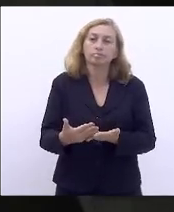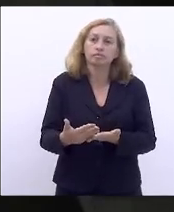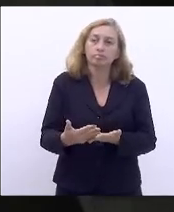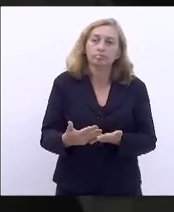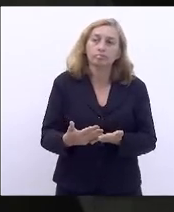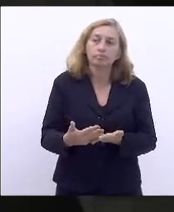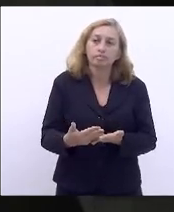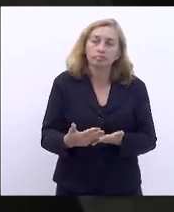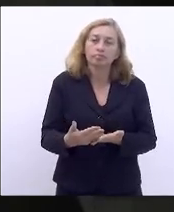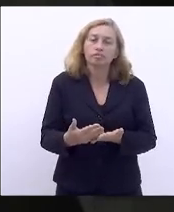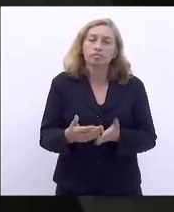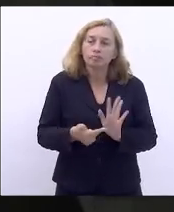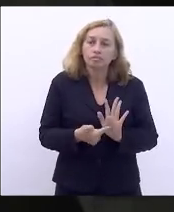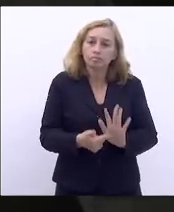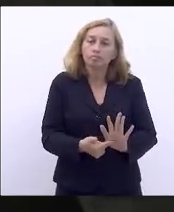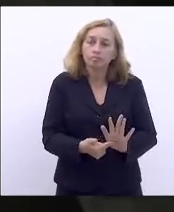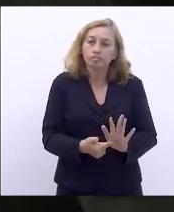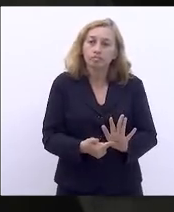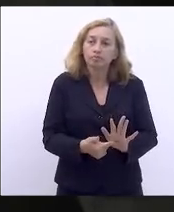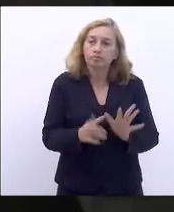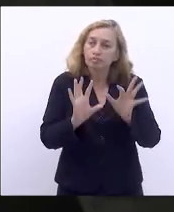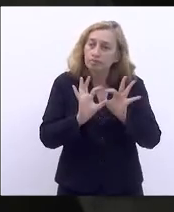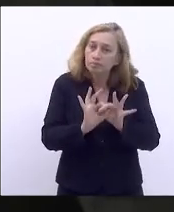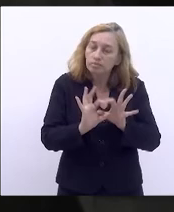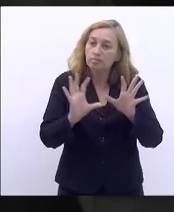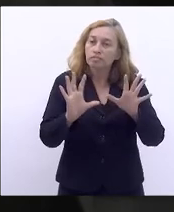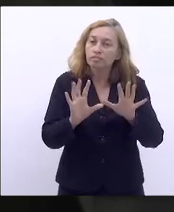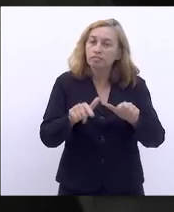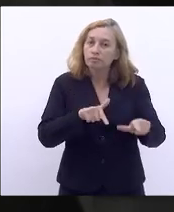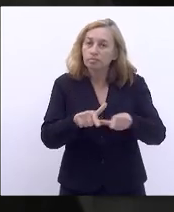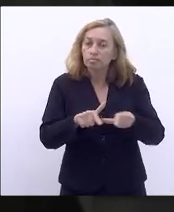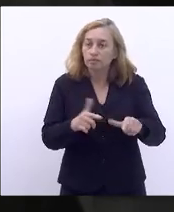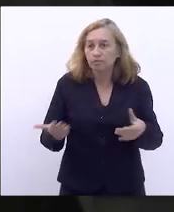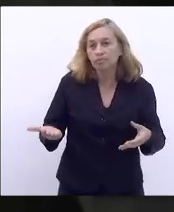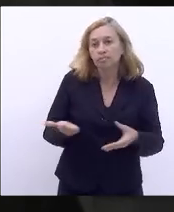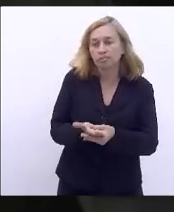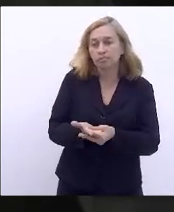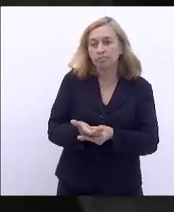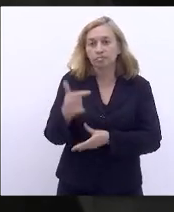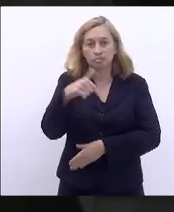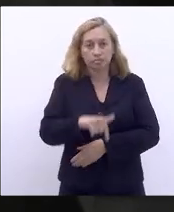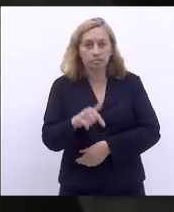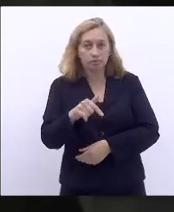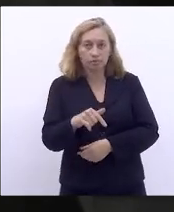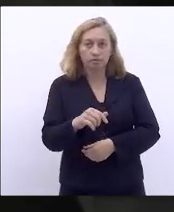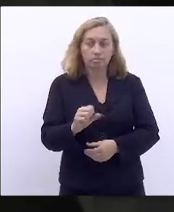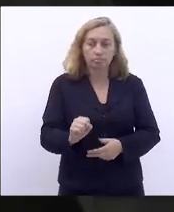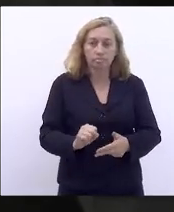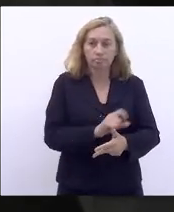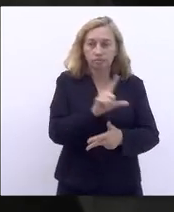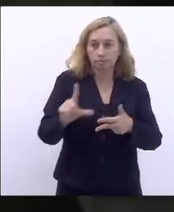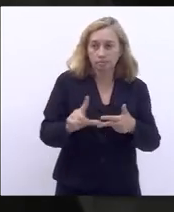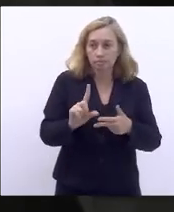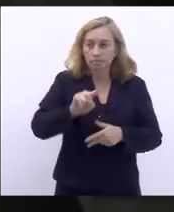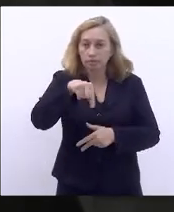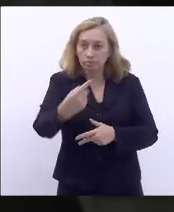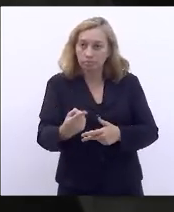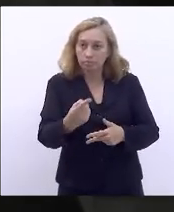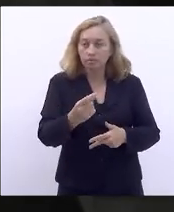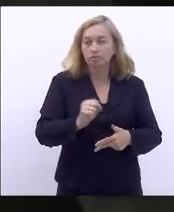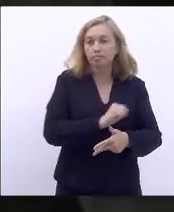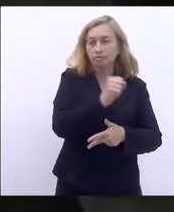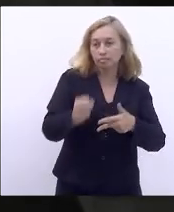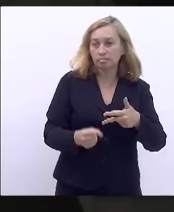nascedouro, demarca a maneira, a forma com que esse processo foi tratado. Primeiro, aqui no Poder Legislativo e depois no âmbito do Poder